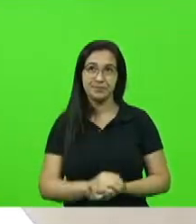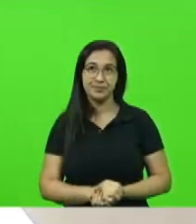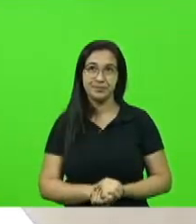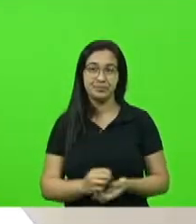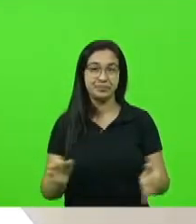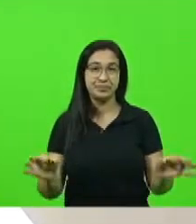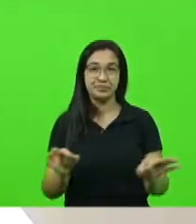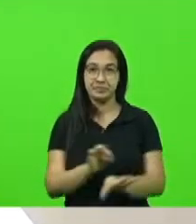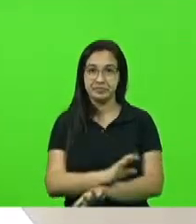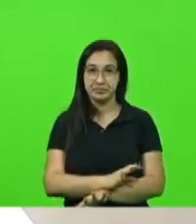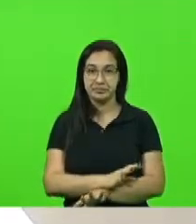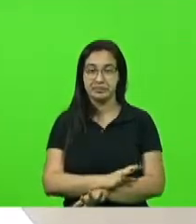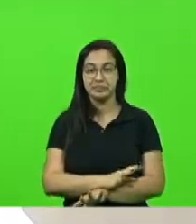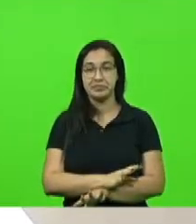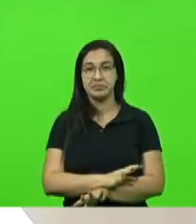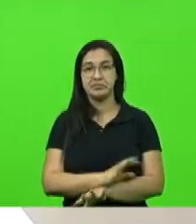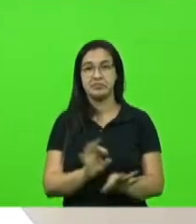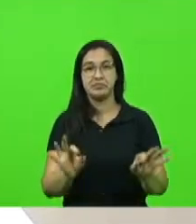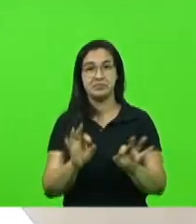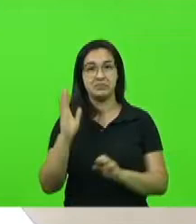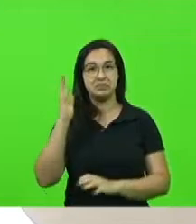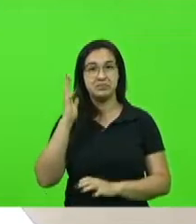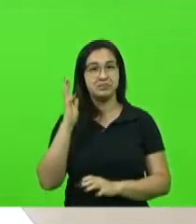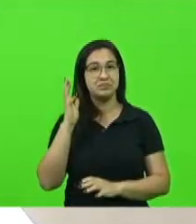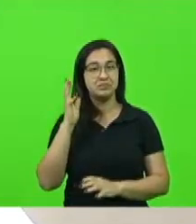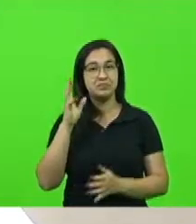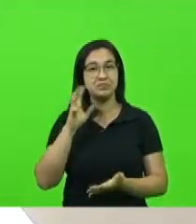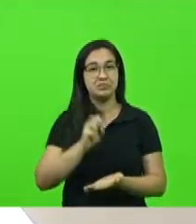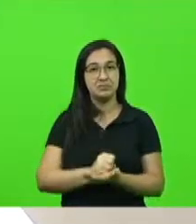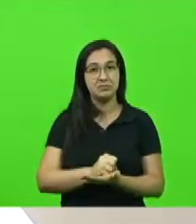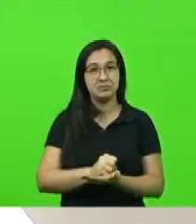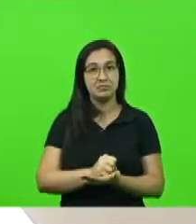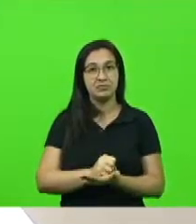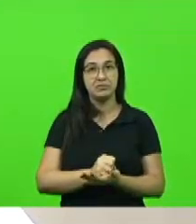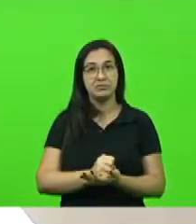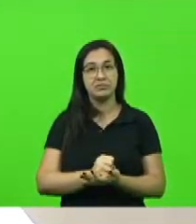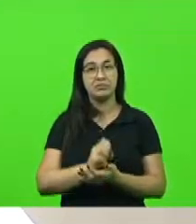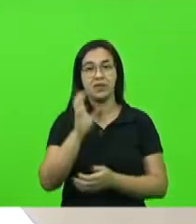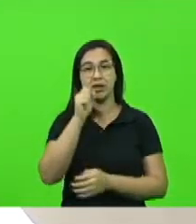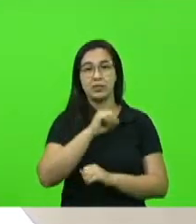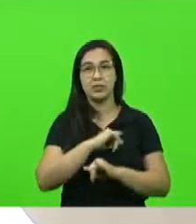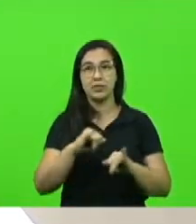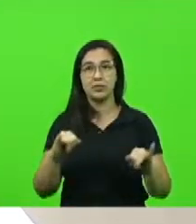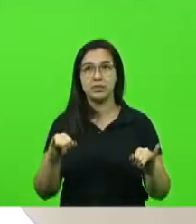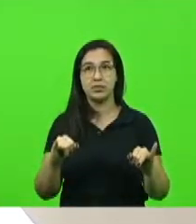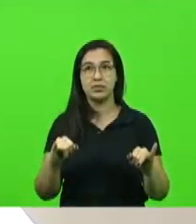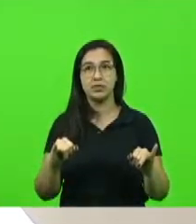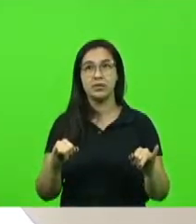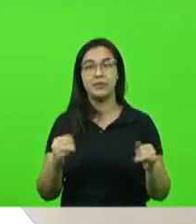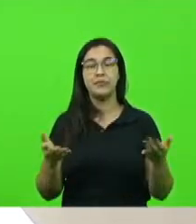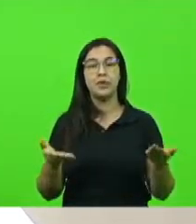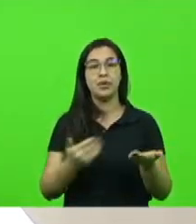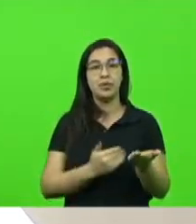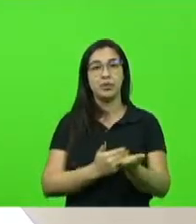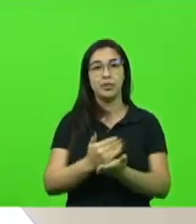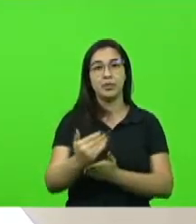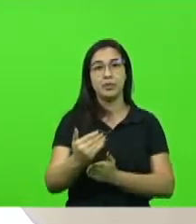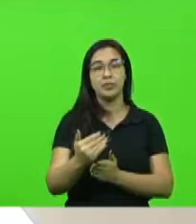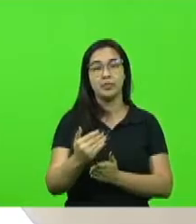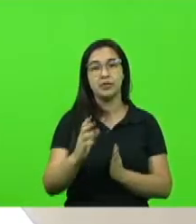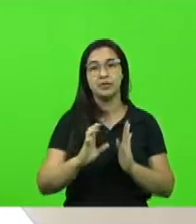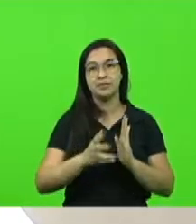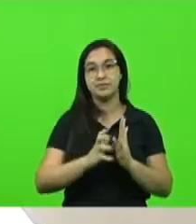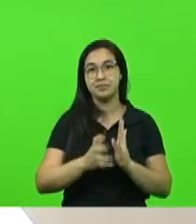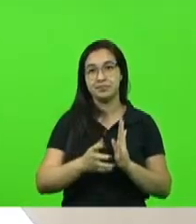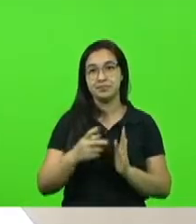Finalizando, então, e não havendo mais novos deputados inscritos, finalizando breves comunicações, entraremos no horário destinado aos partidos